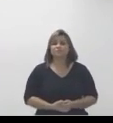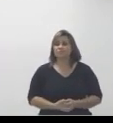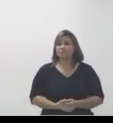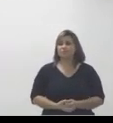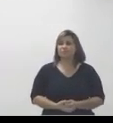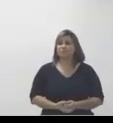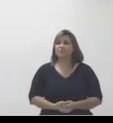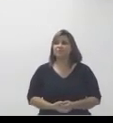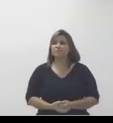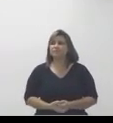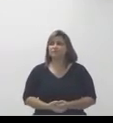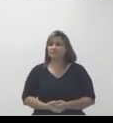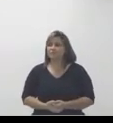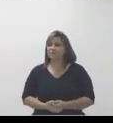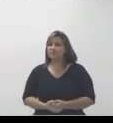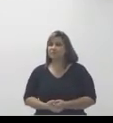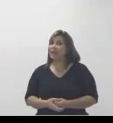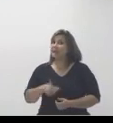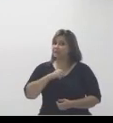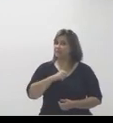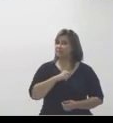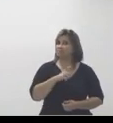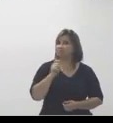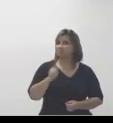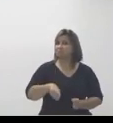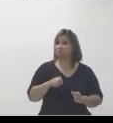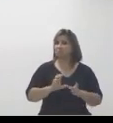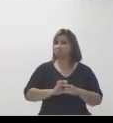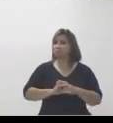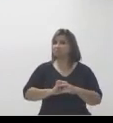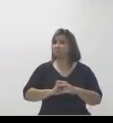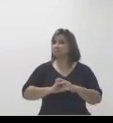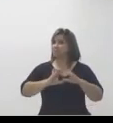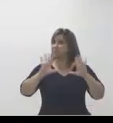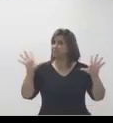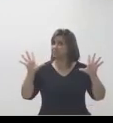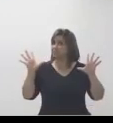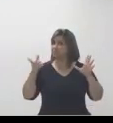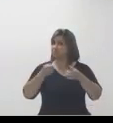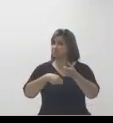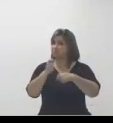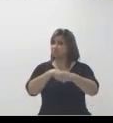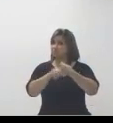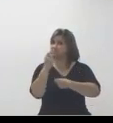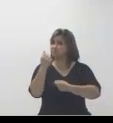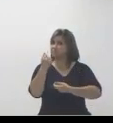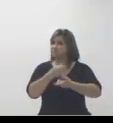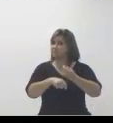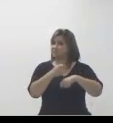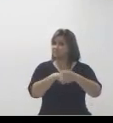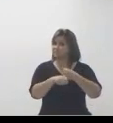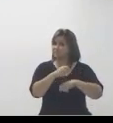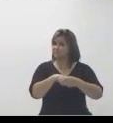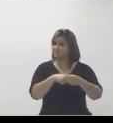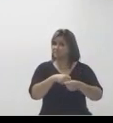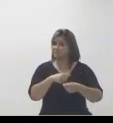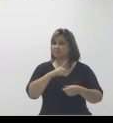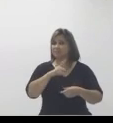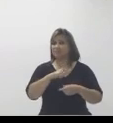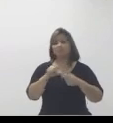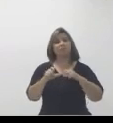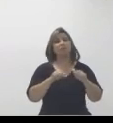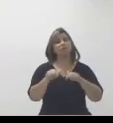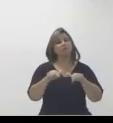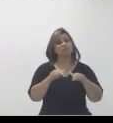uma questão que assim o mercado é livre mercado na lógica do capital então esses espaços de trabalhos são